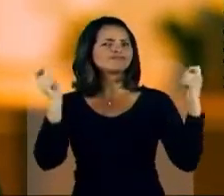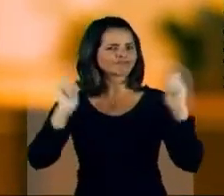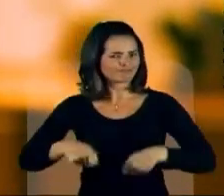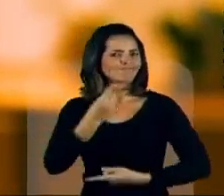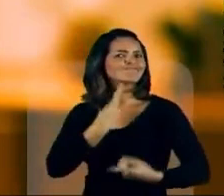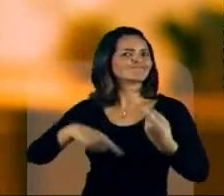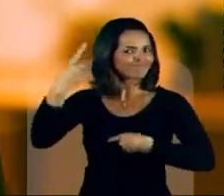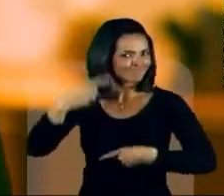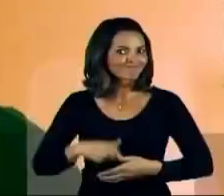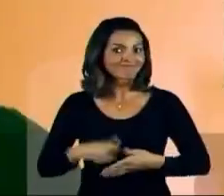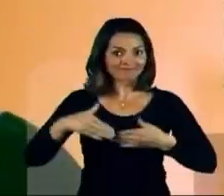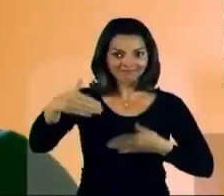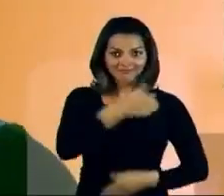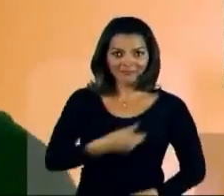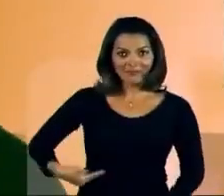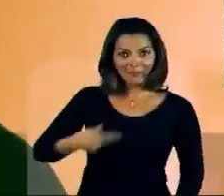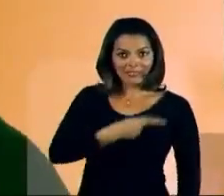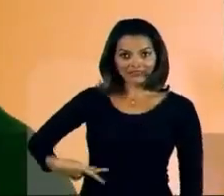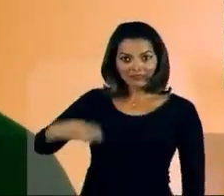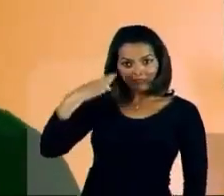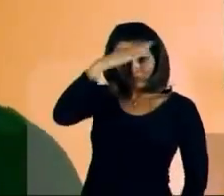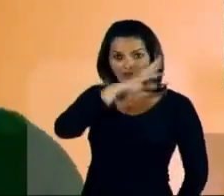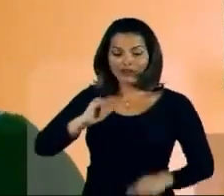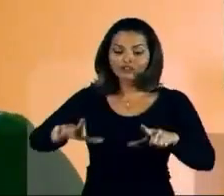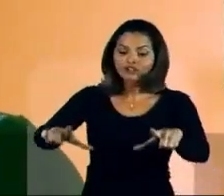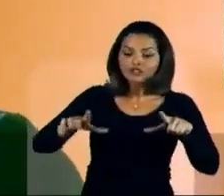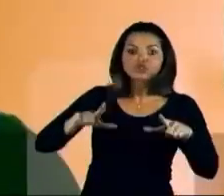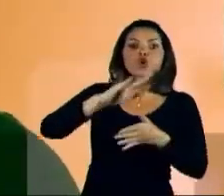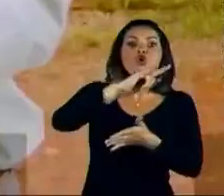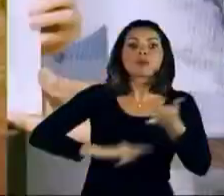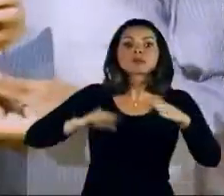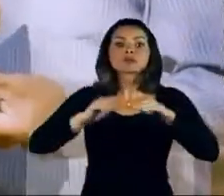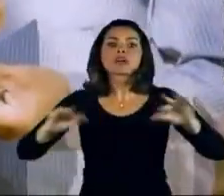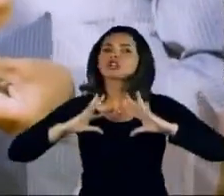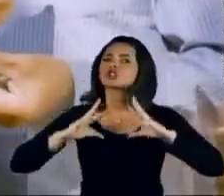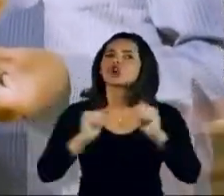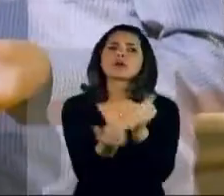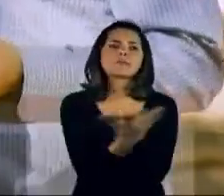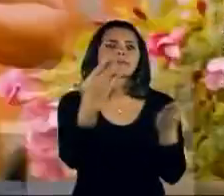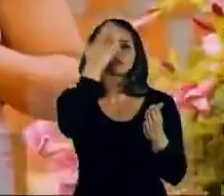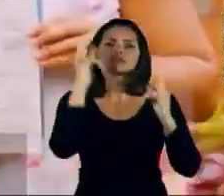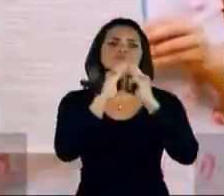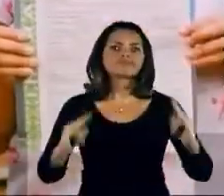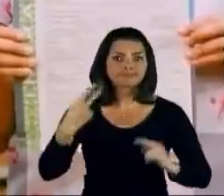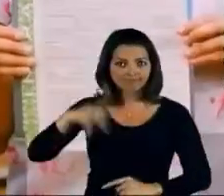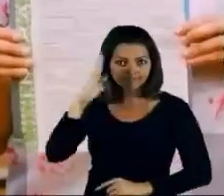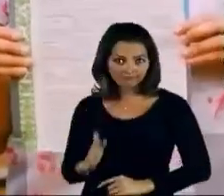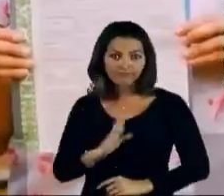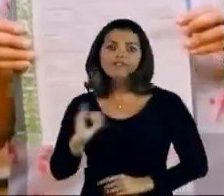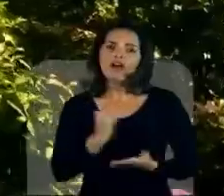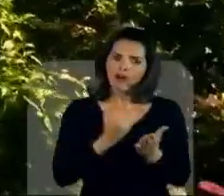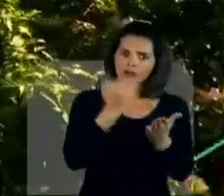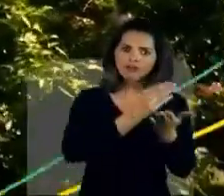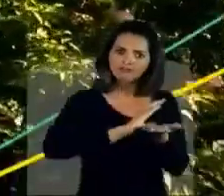fazer muita coisa. No próximo governo, o presidente Bolsonaro vai dar títulos de terra para todos os assentados do